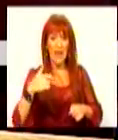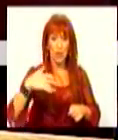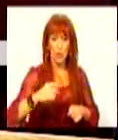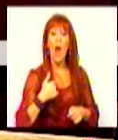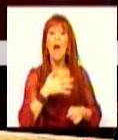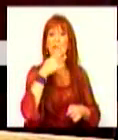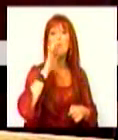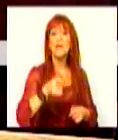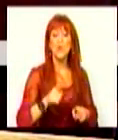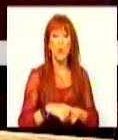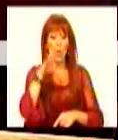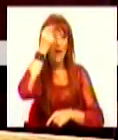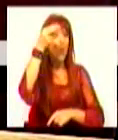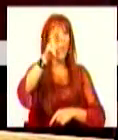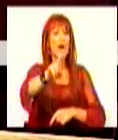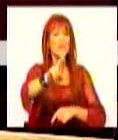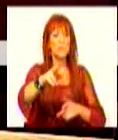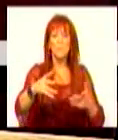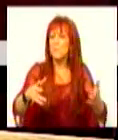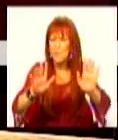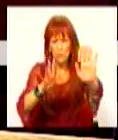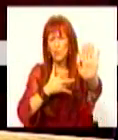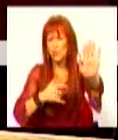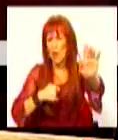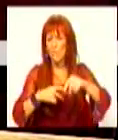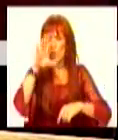de salientar que o Governo anterior